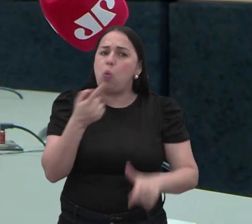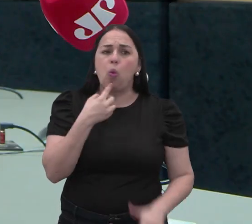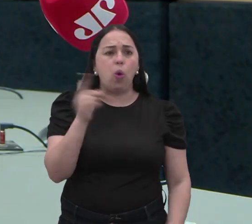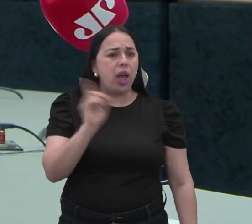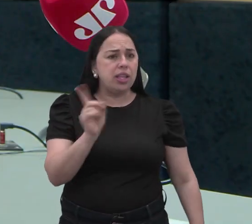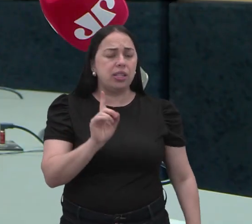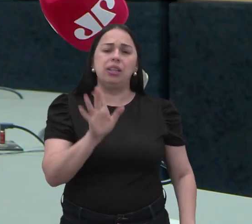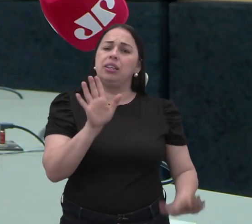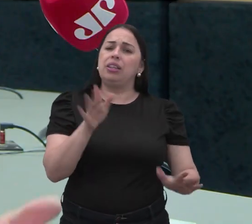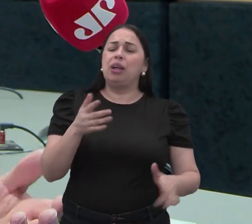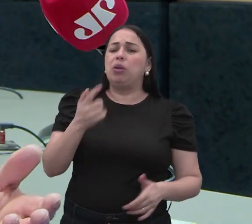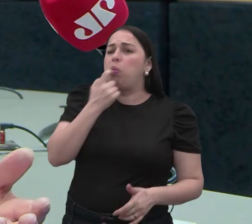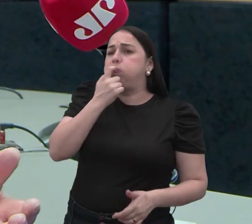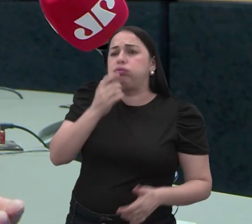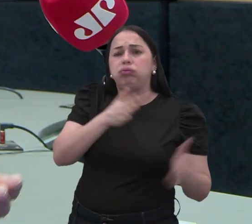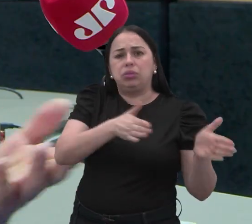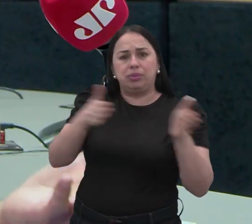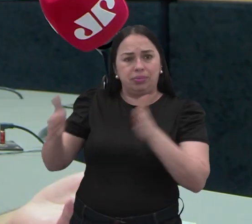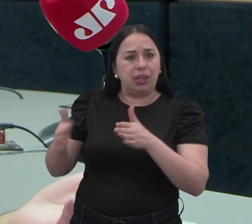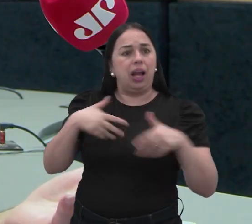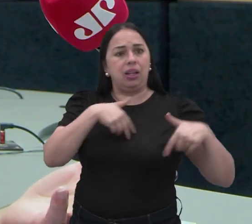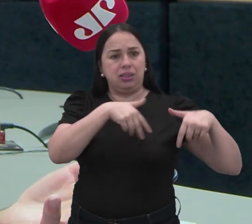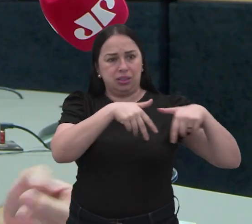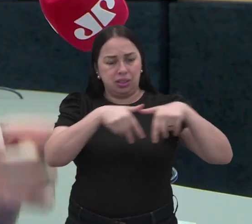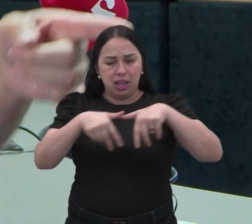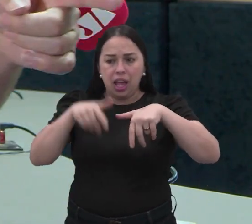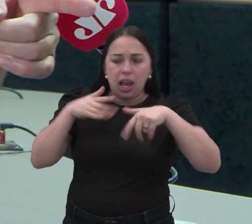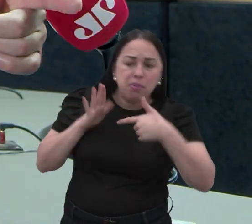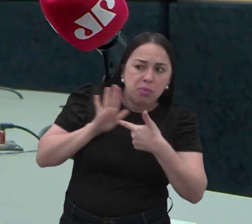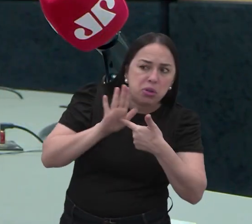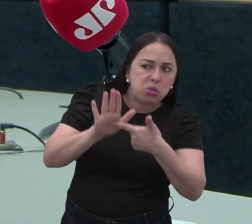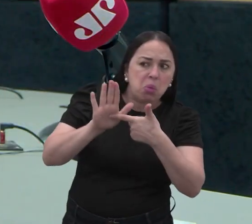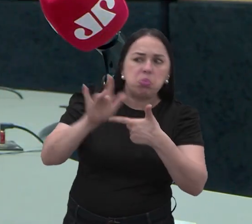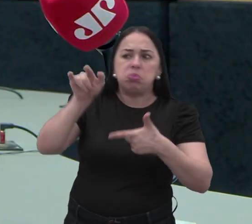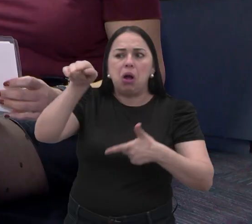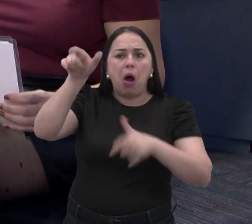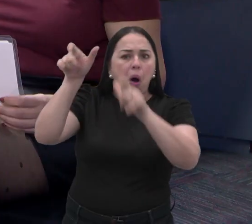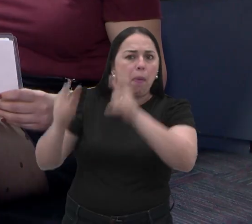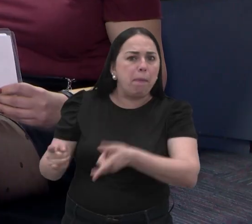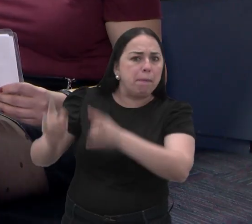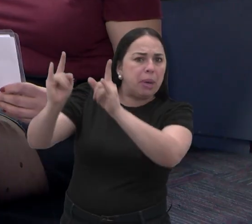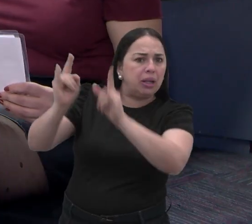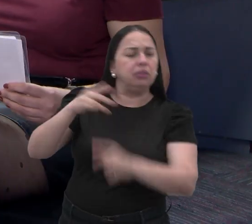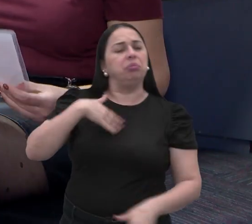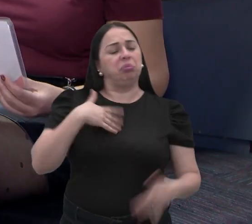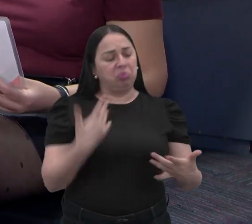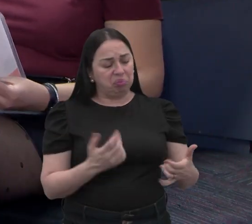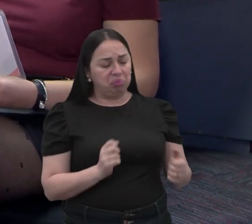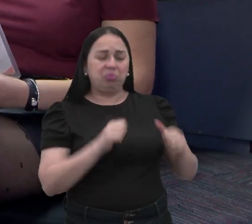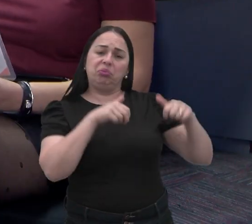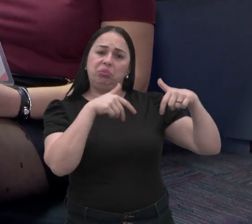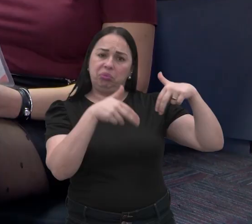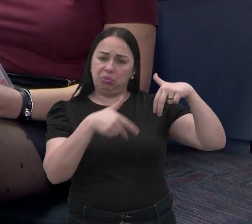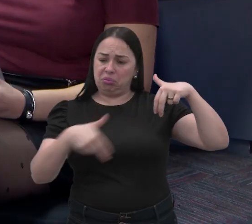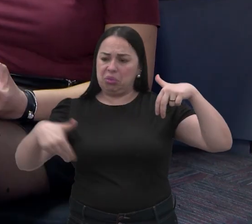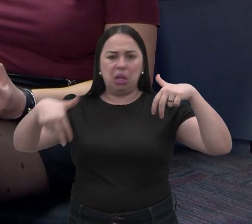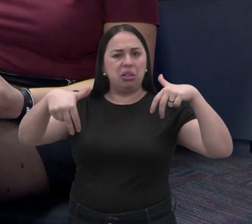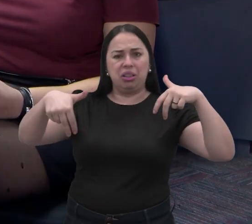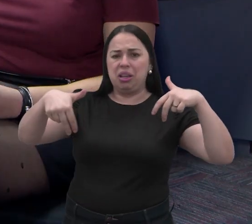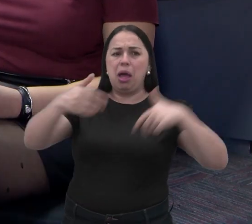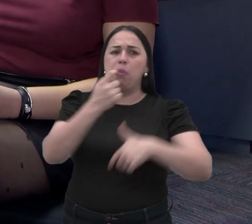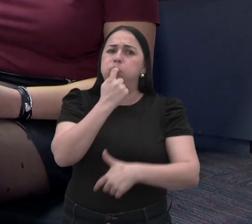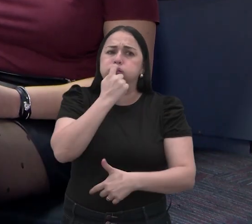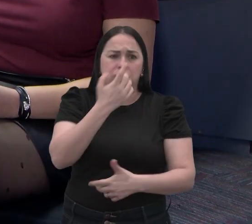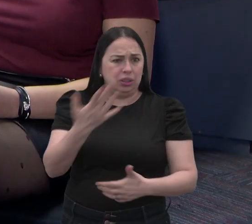fica. Ele falou: não, é aqui do lado. Aí ele me levou até a janela e falou: é aquele prédio ali. E lá fui eu, porque ficava a 2,